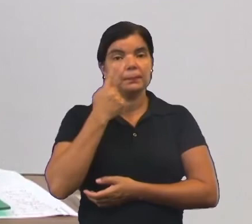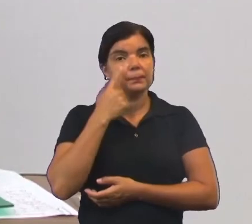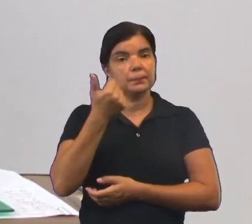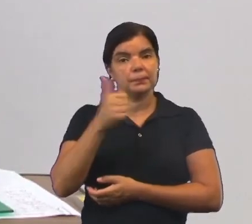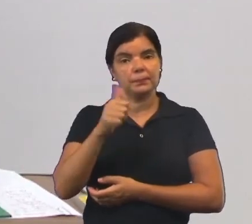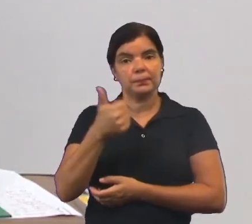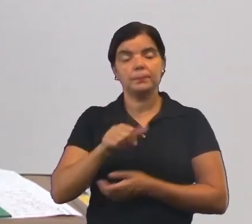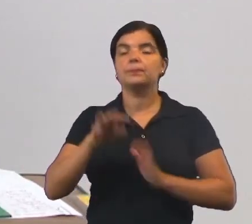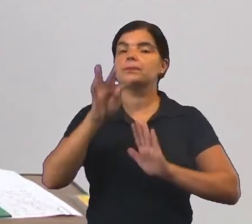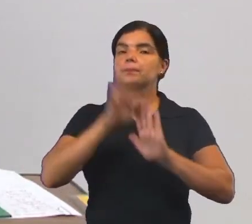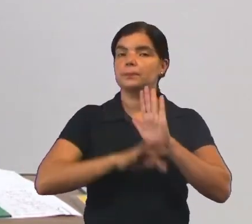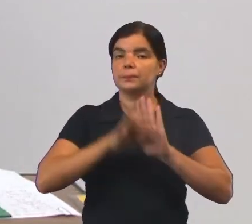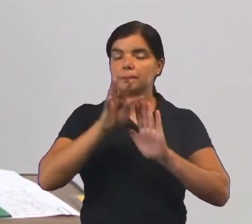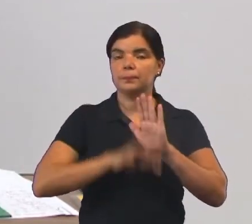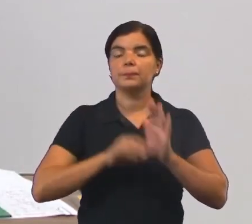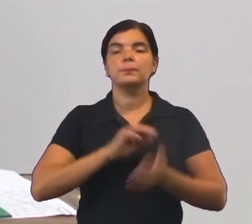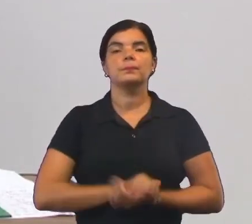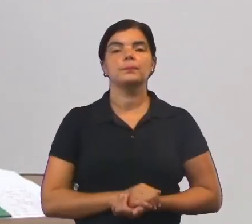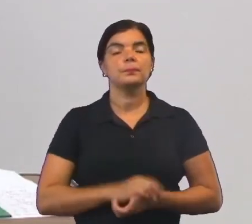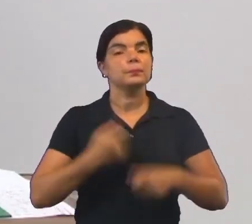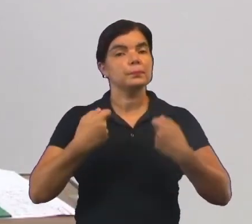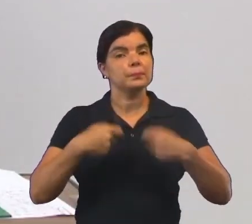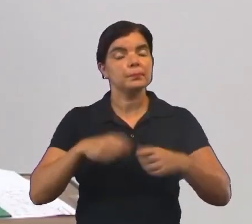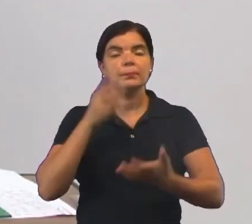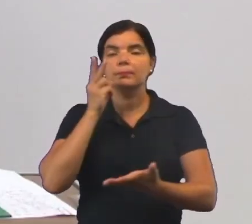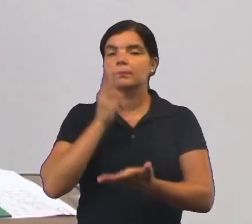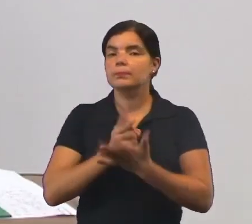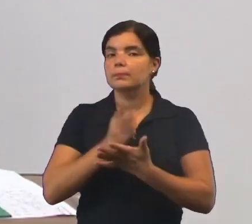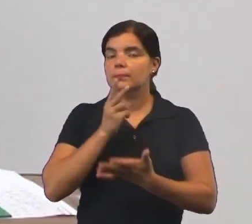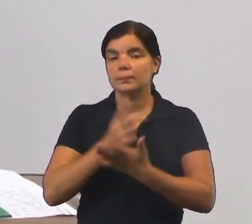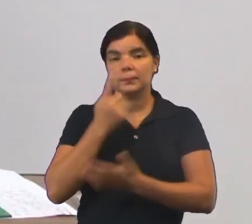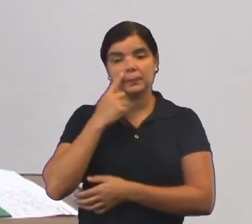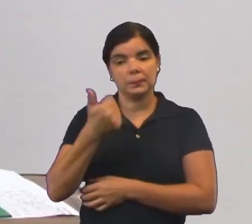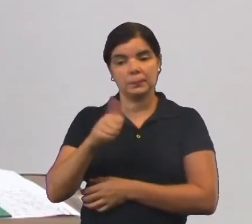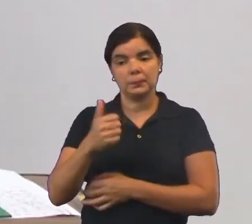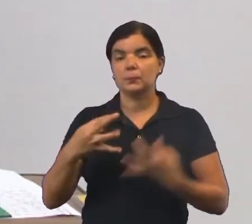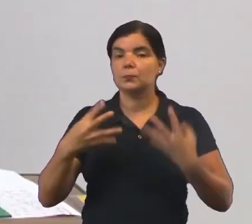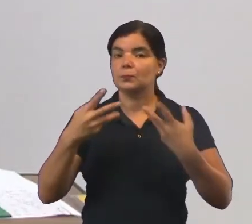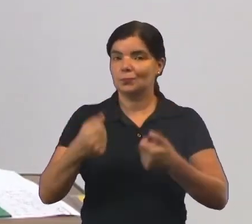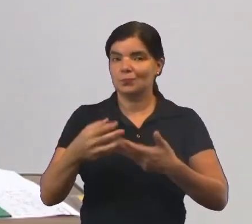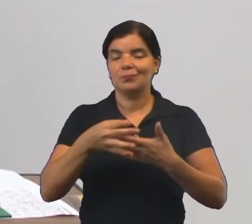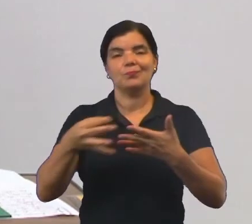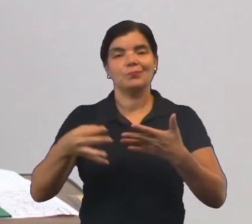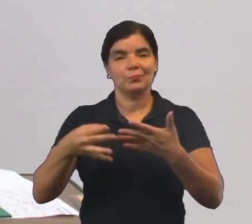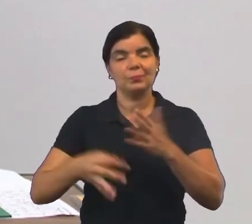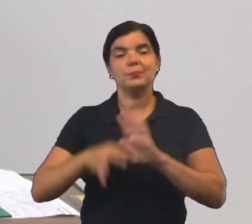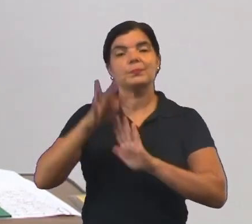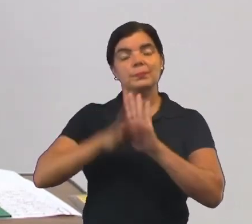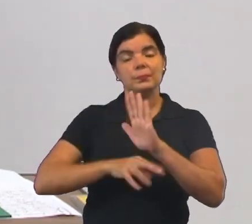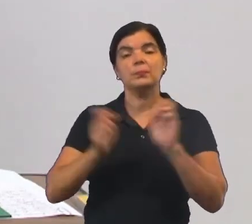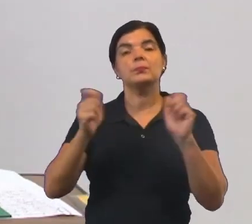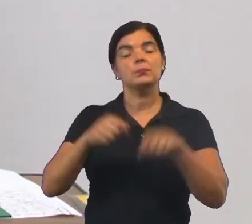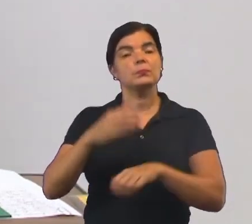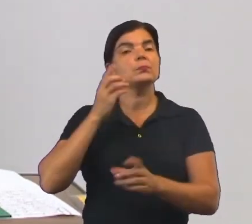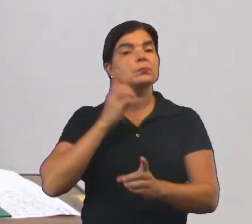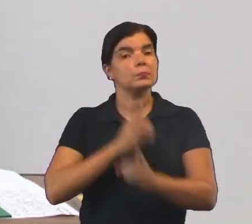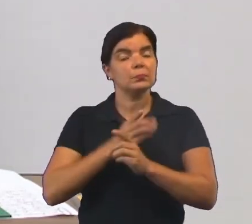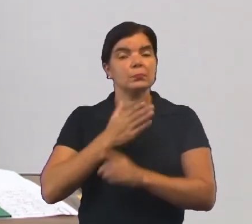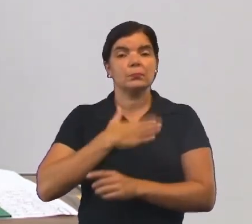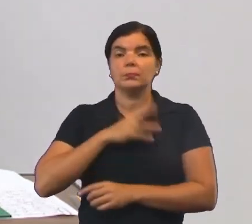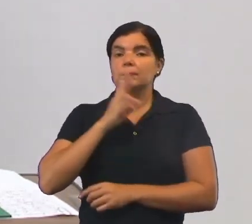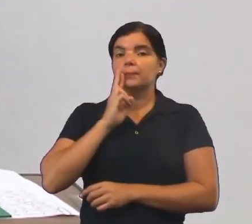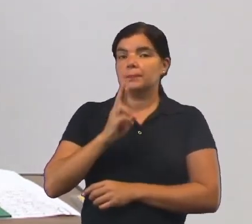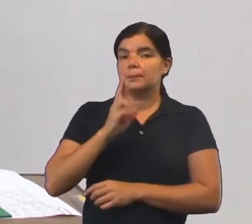formos analisar um texto, nós devemos sempre analisar todos os elementos que compõem esse texto para que eu possa encontrar a